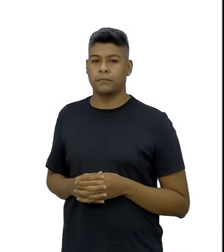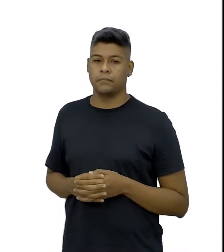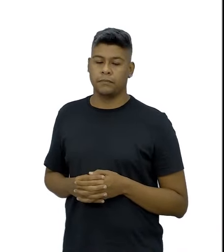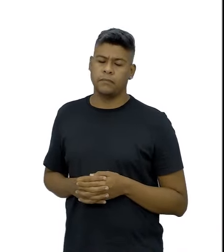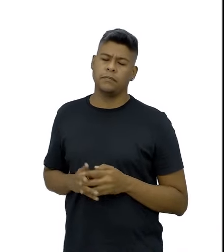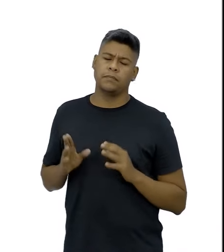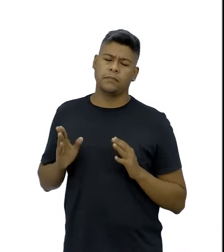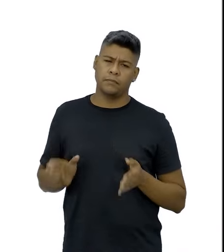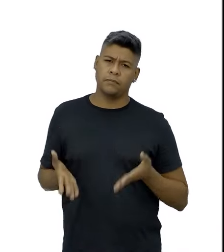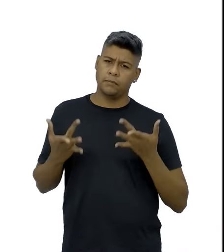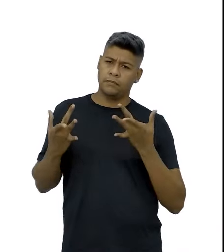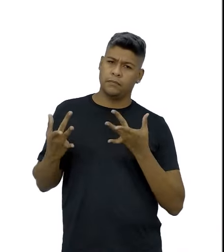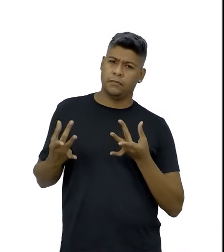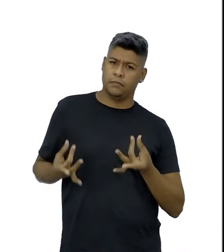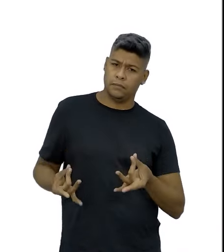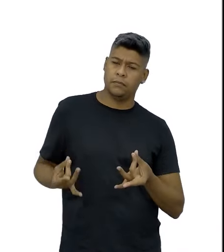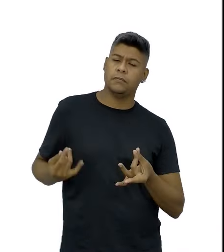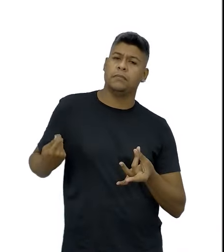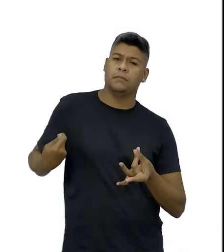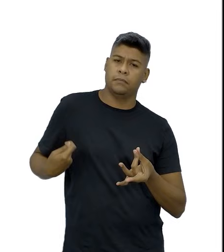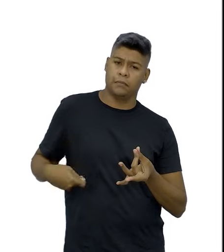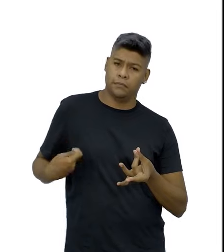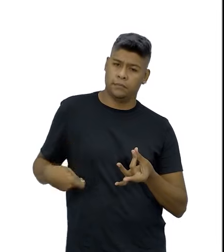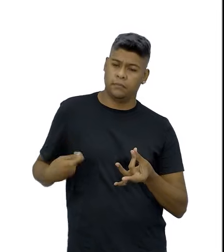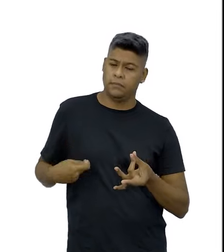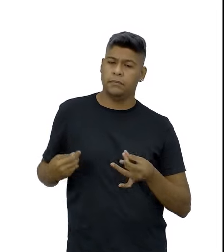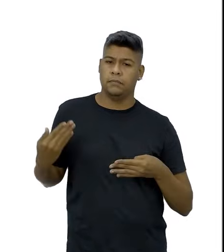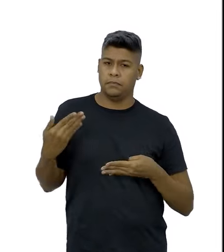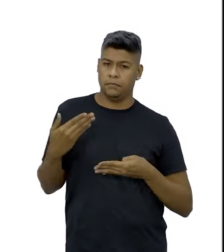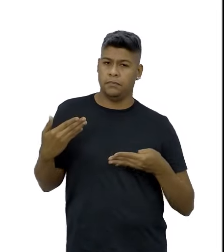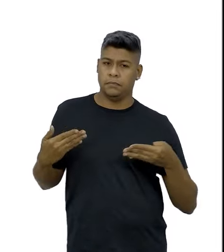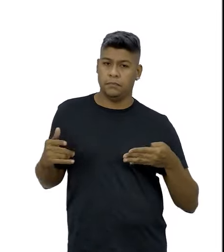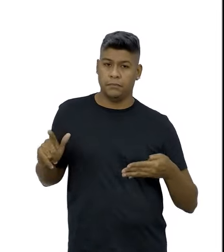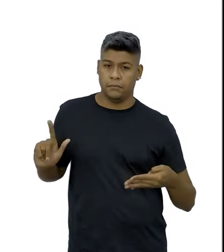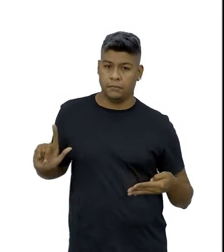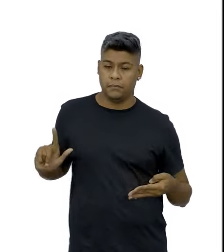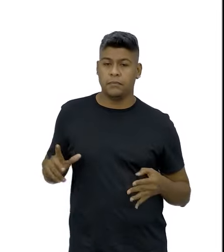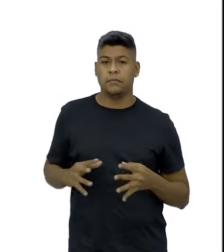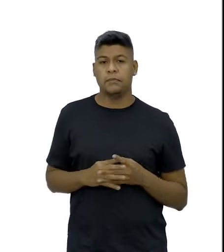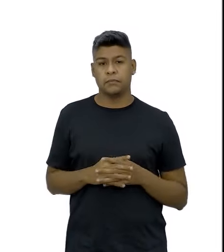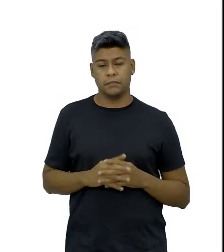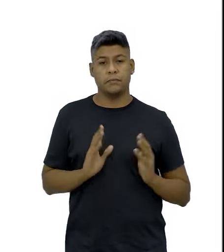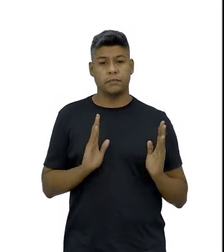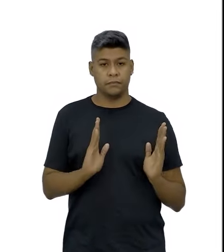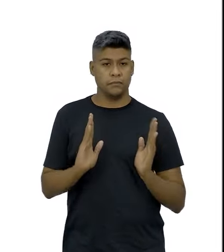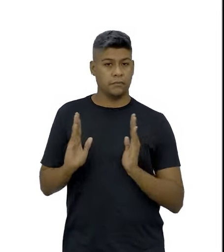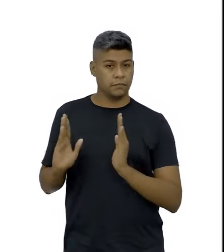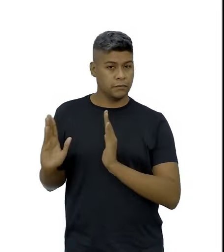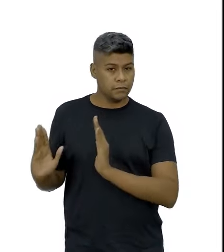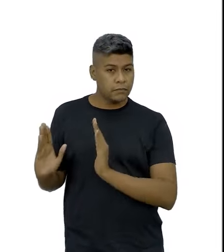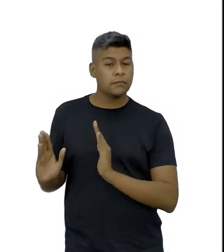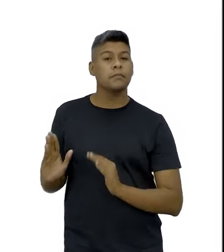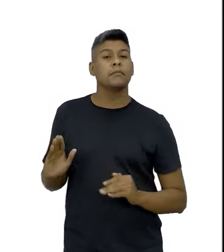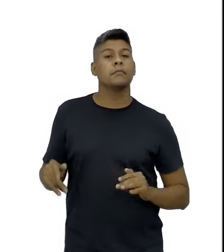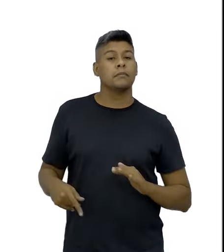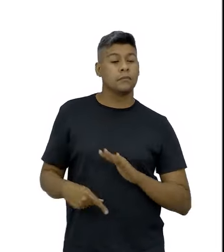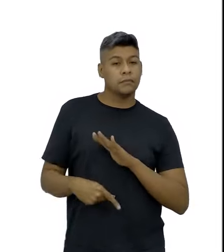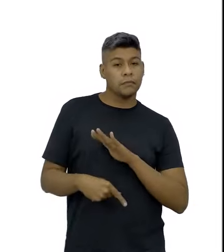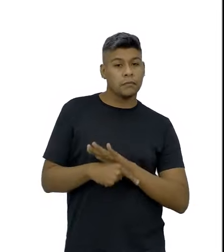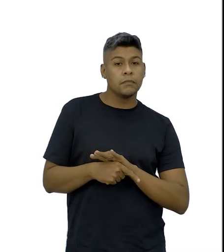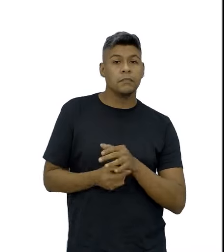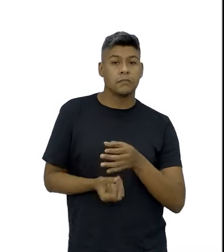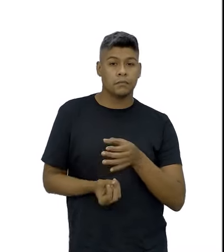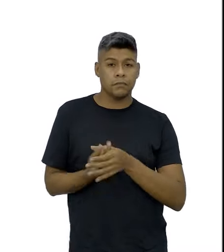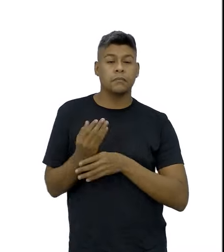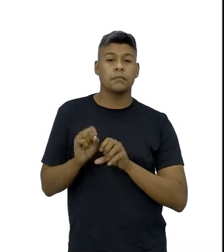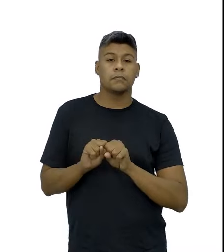Conforme chamei a atenção de vocês no slide anterior, esta sequência investe bastante na construção